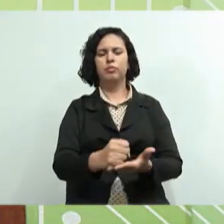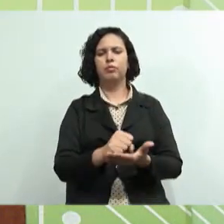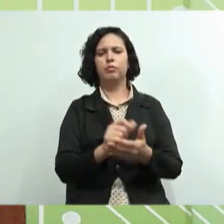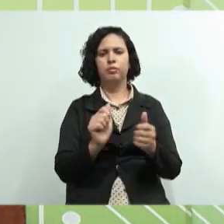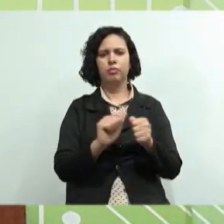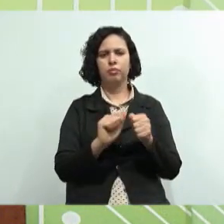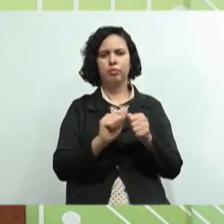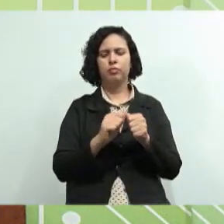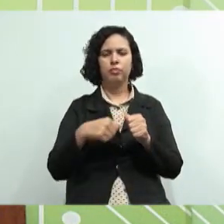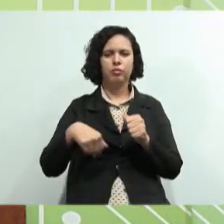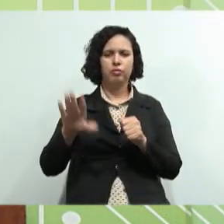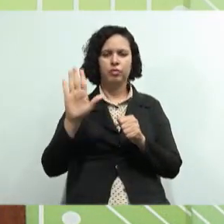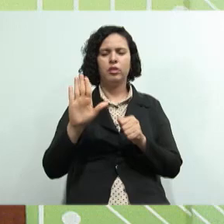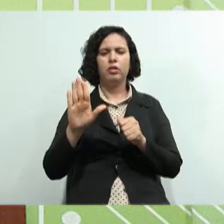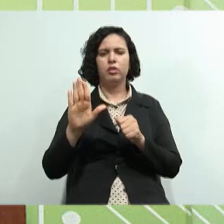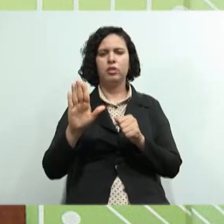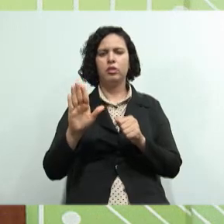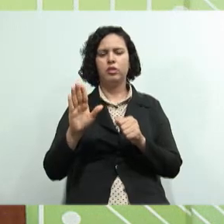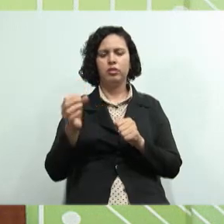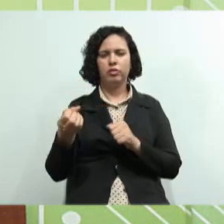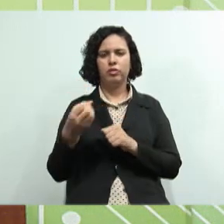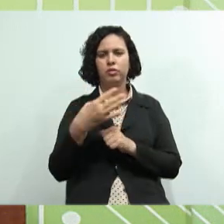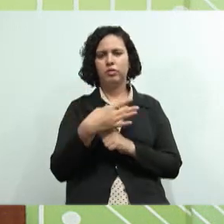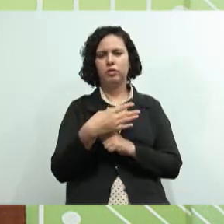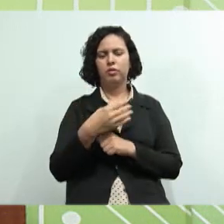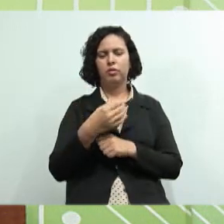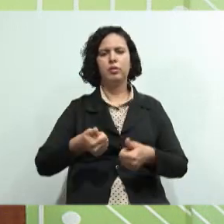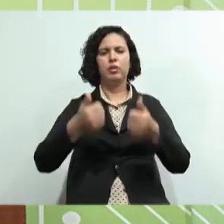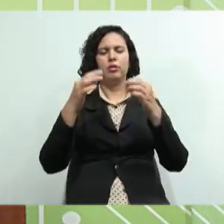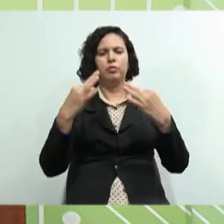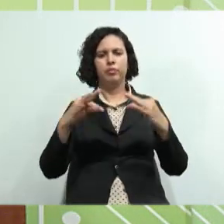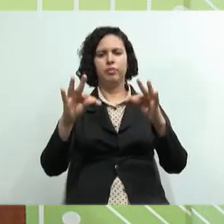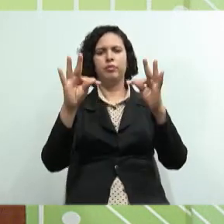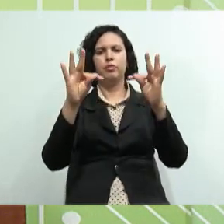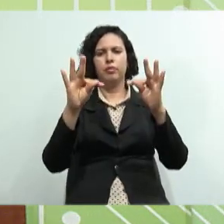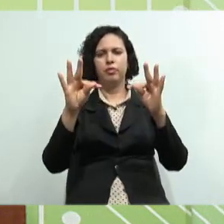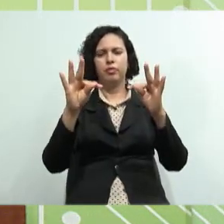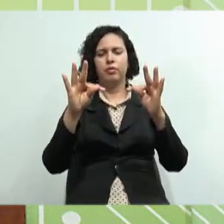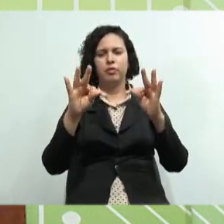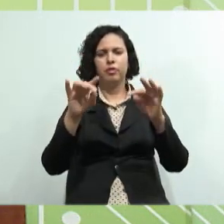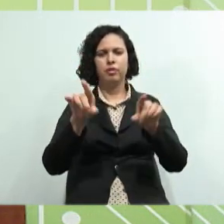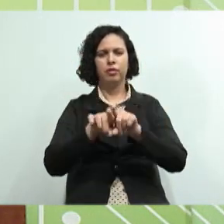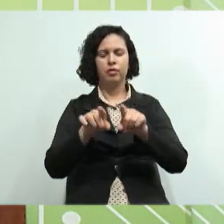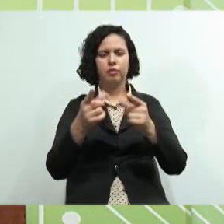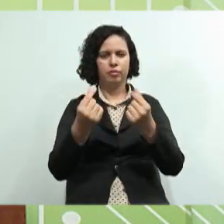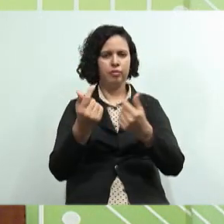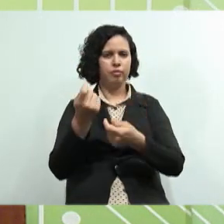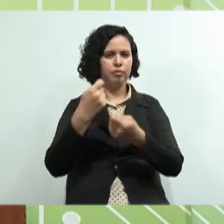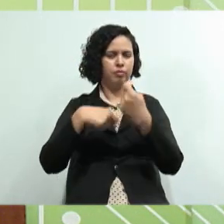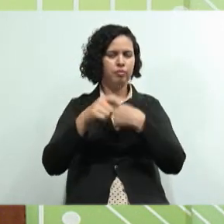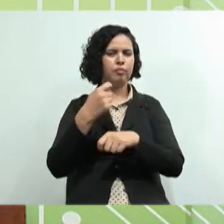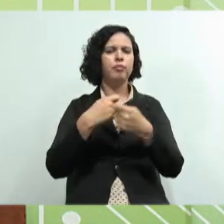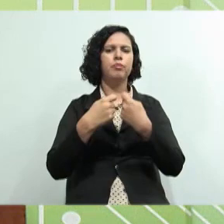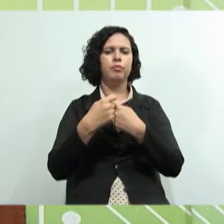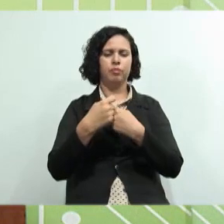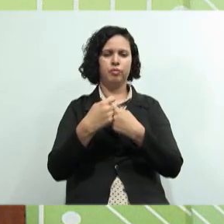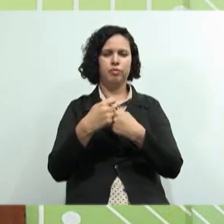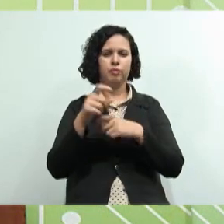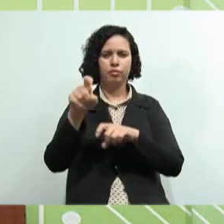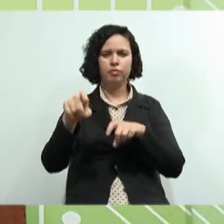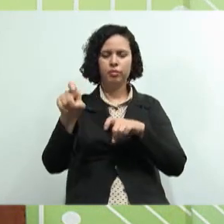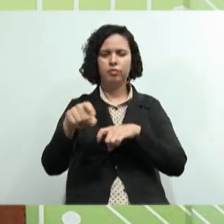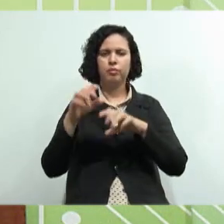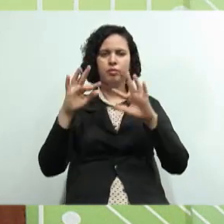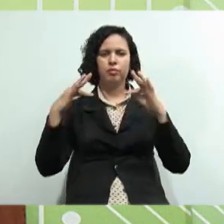produzirem mais, de forma mais moderna, com melhores equipamentos e uma maneira mais rentável para o agricultor familiar. Por